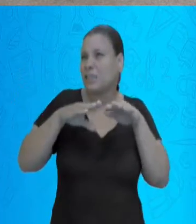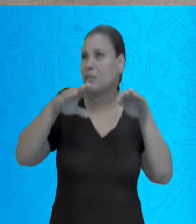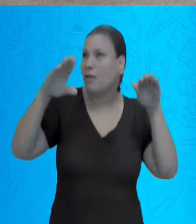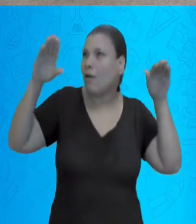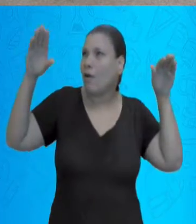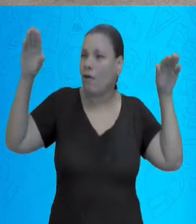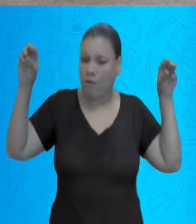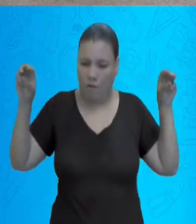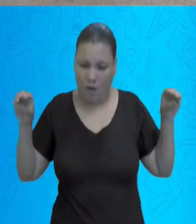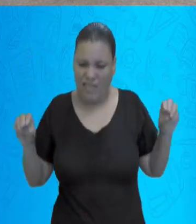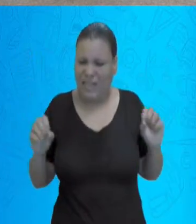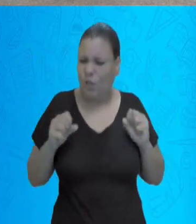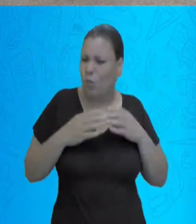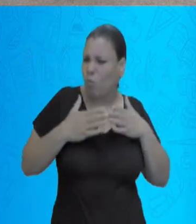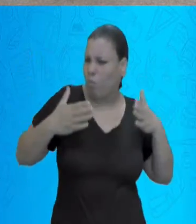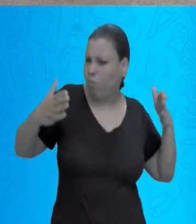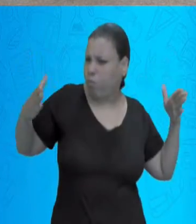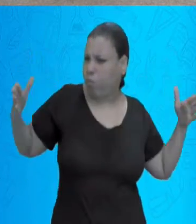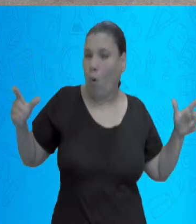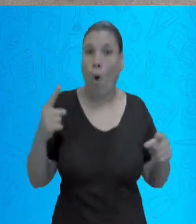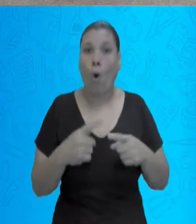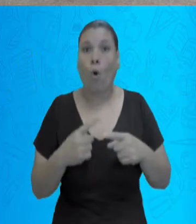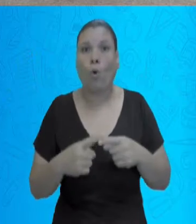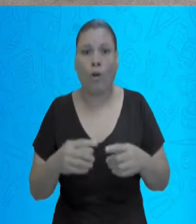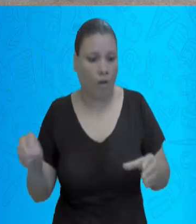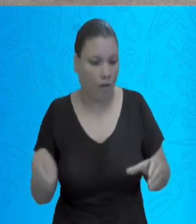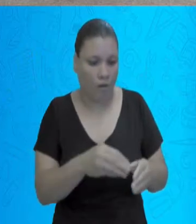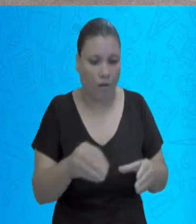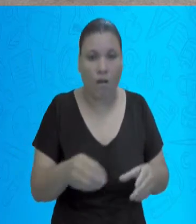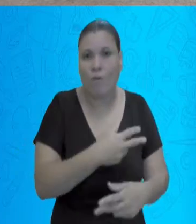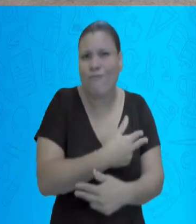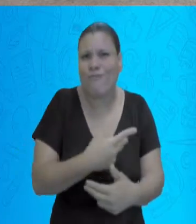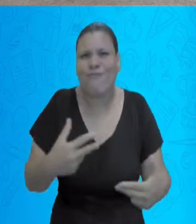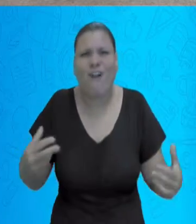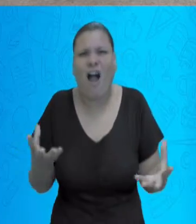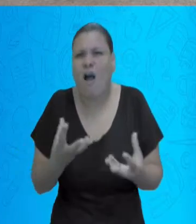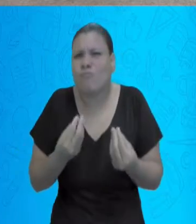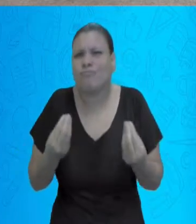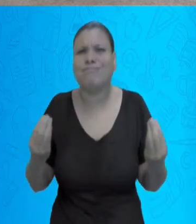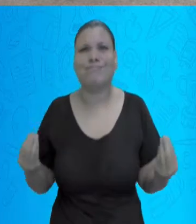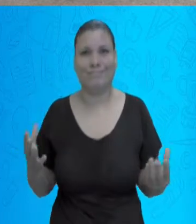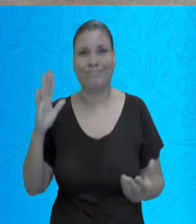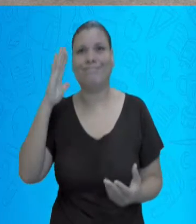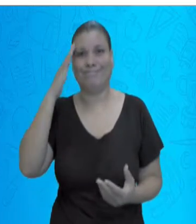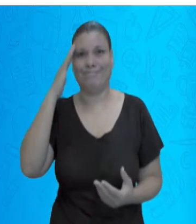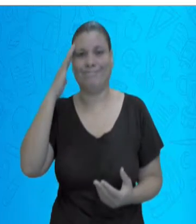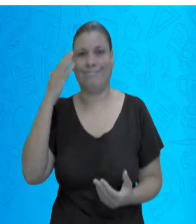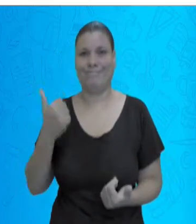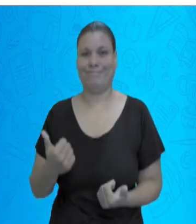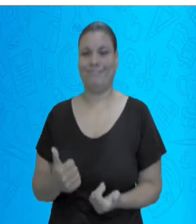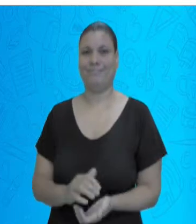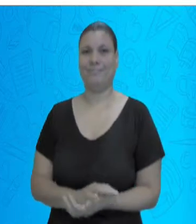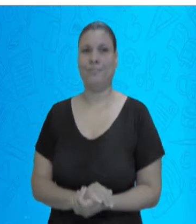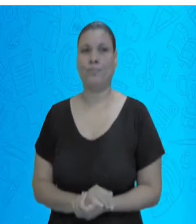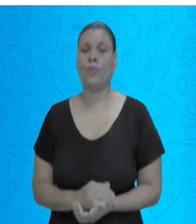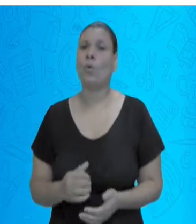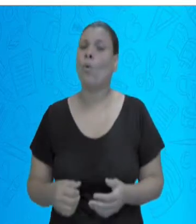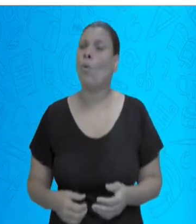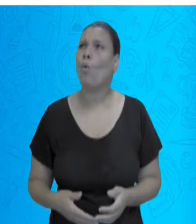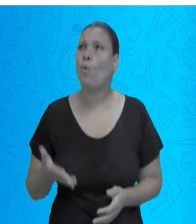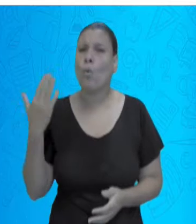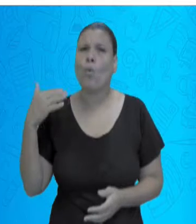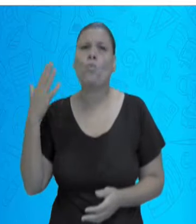bem grandes, para caber toda aquela coleção. Os primeiros museus, portanto,